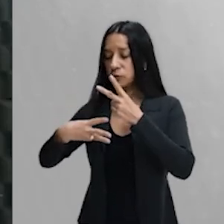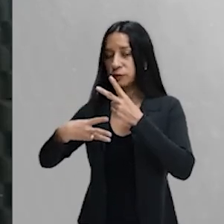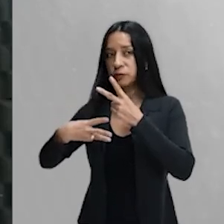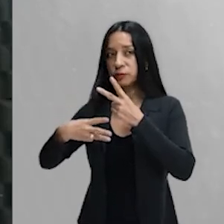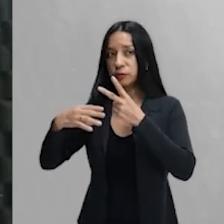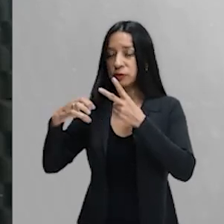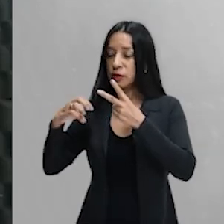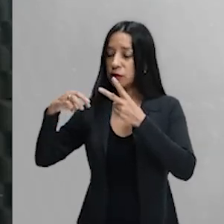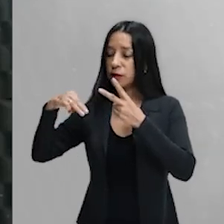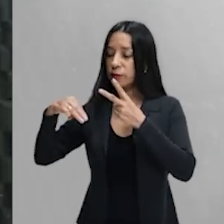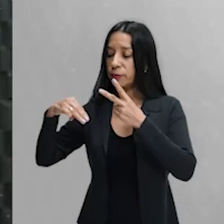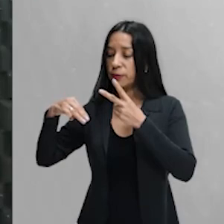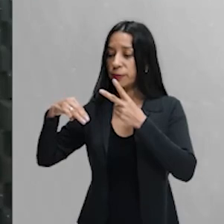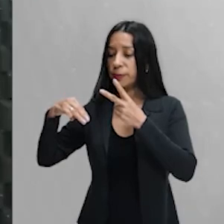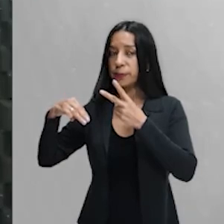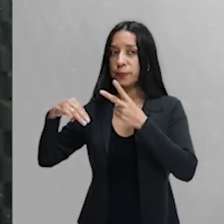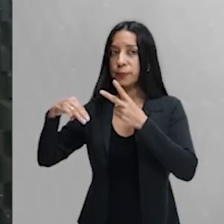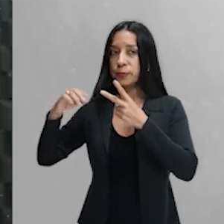Centímetros